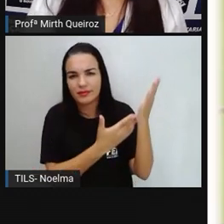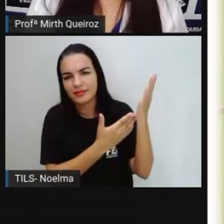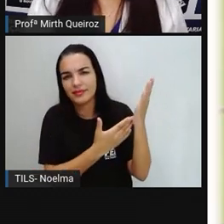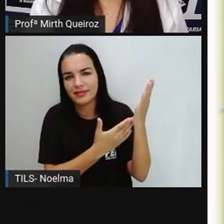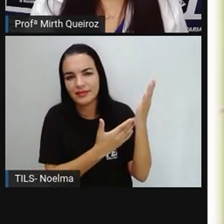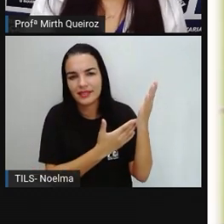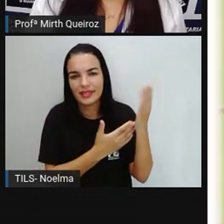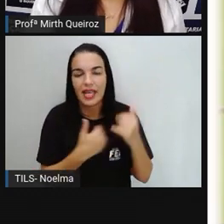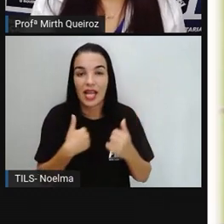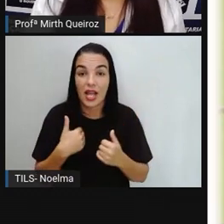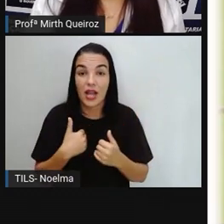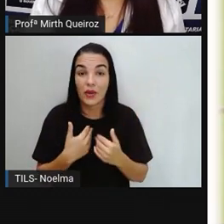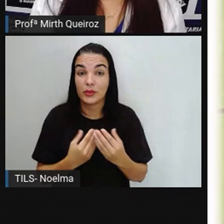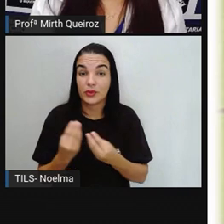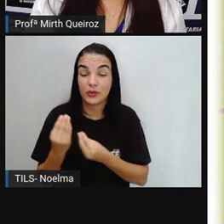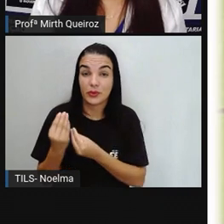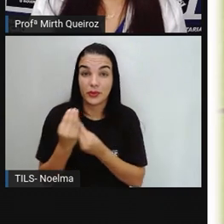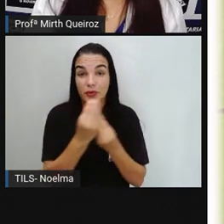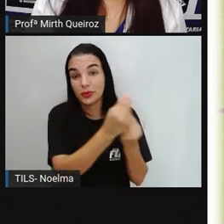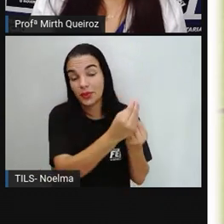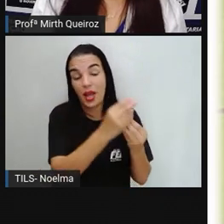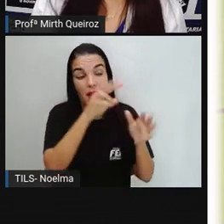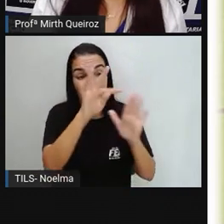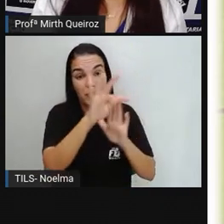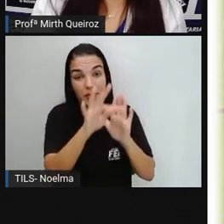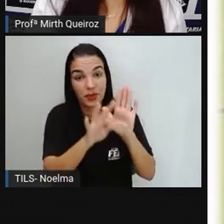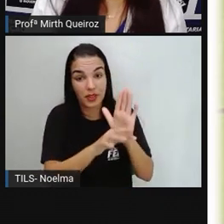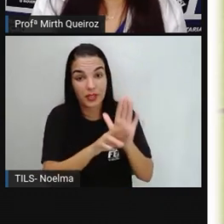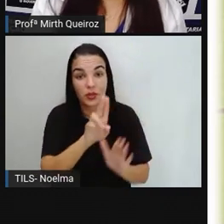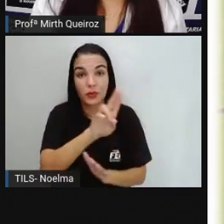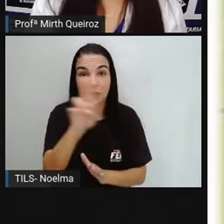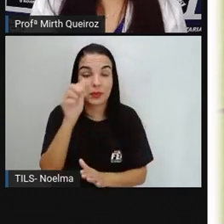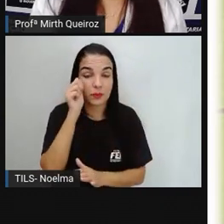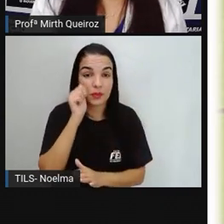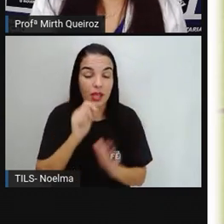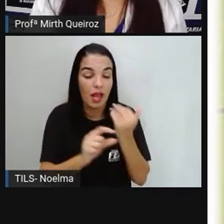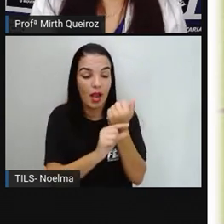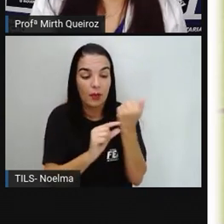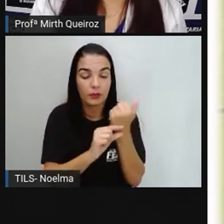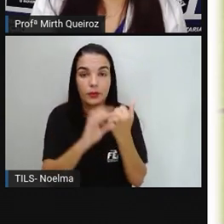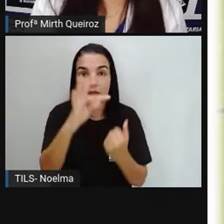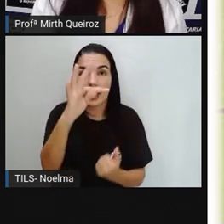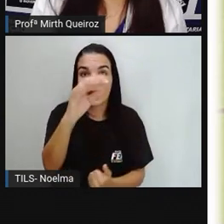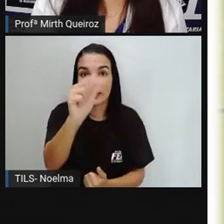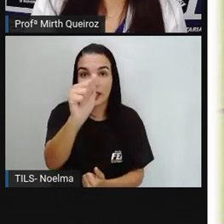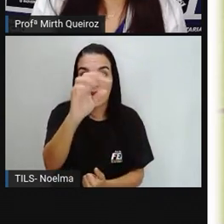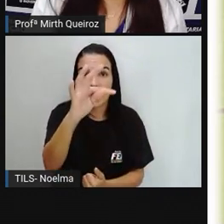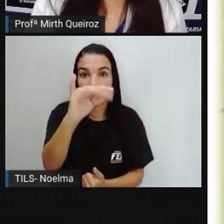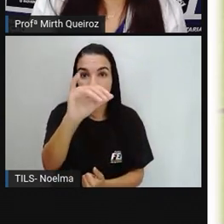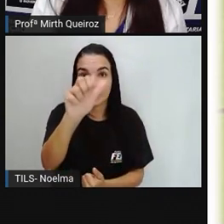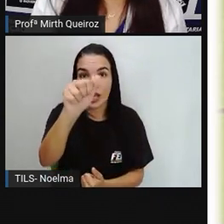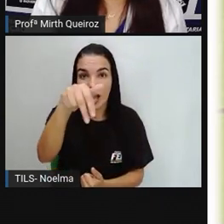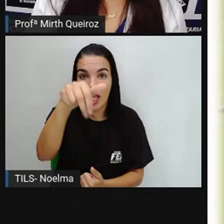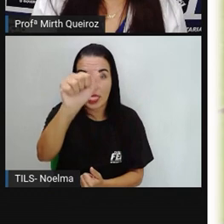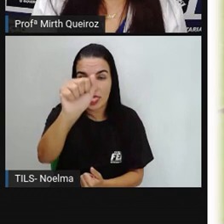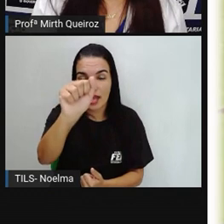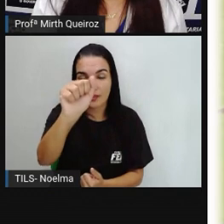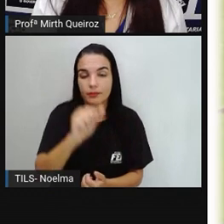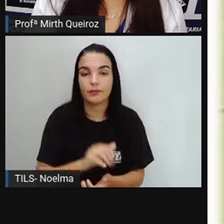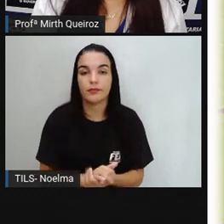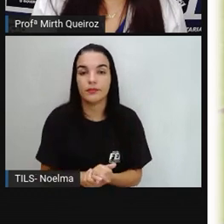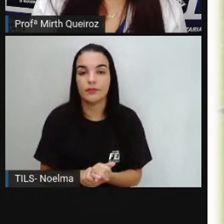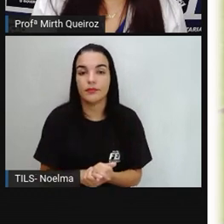Eu trouxe para vocês um texto de Tatiana Belin, A Lição do Passarinho, que é